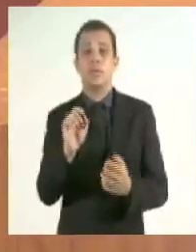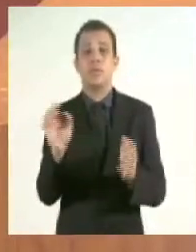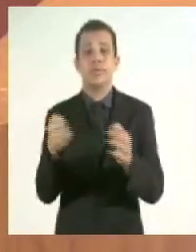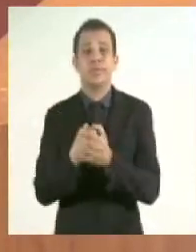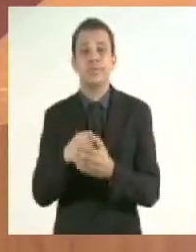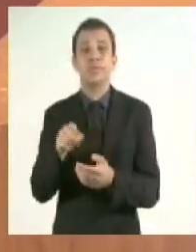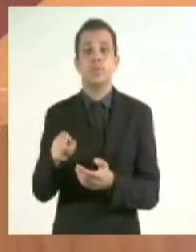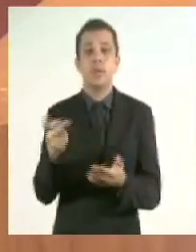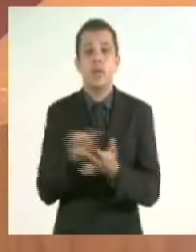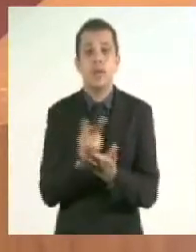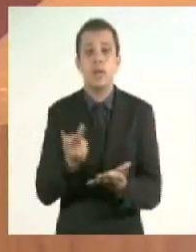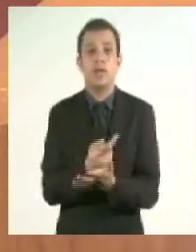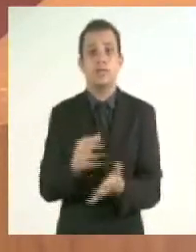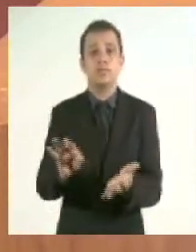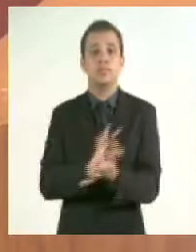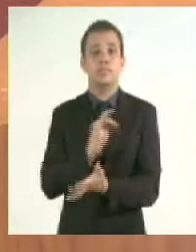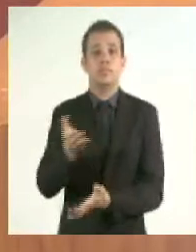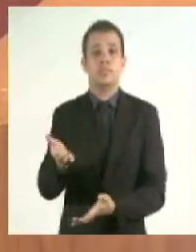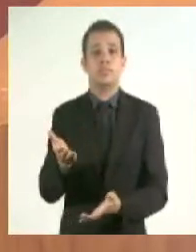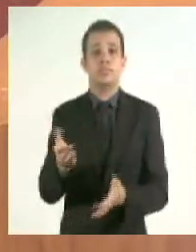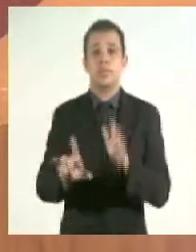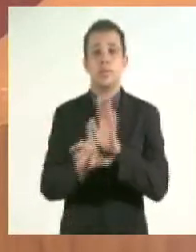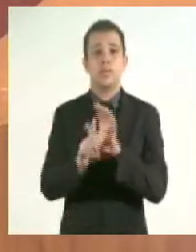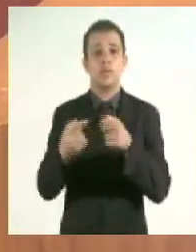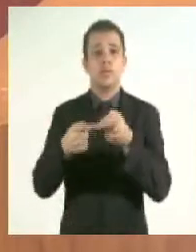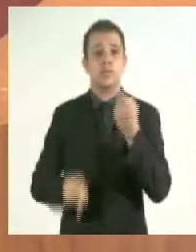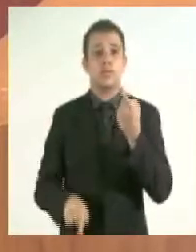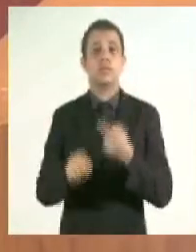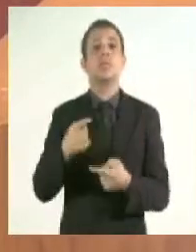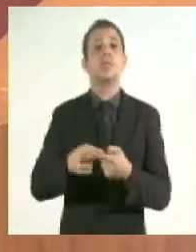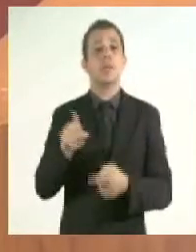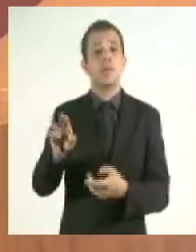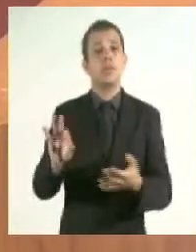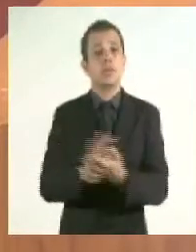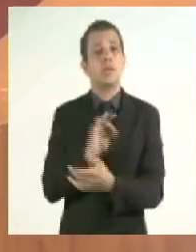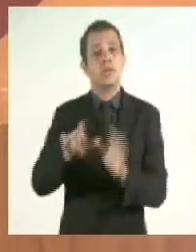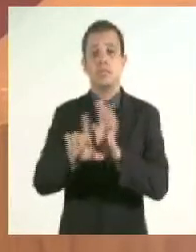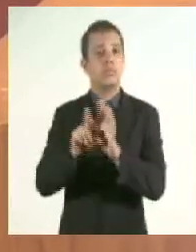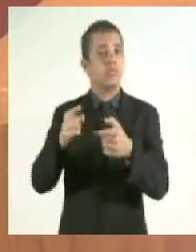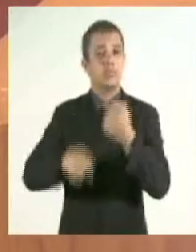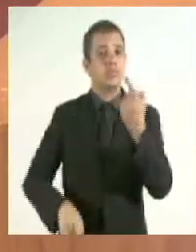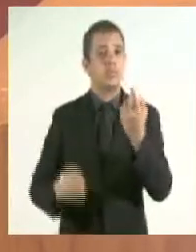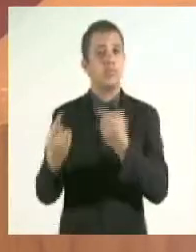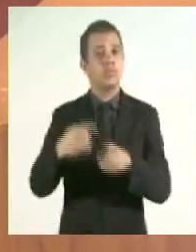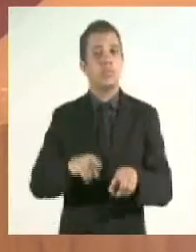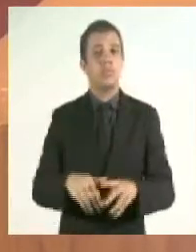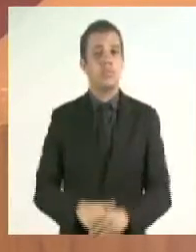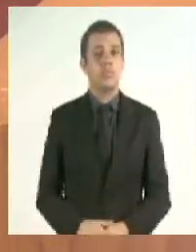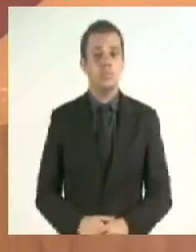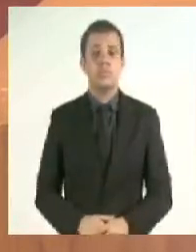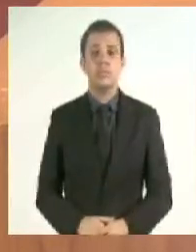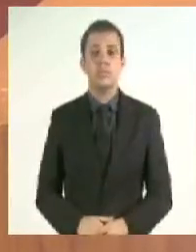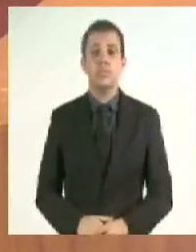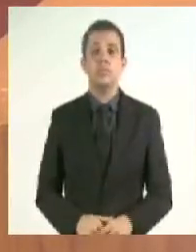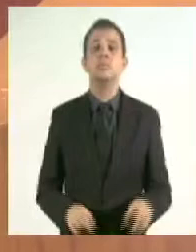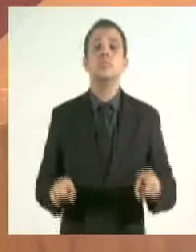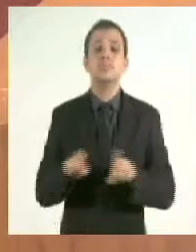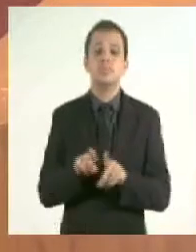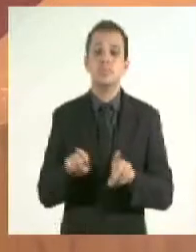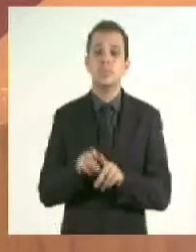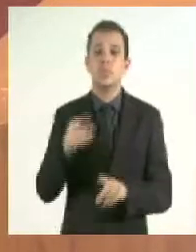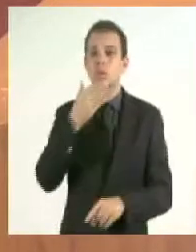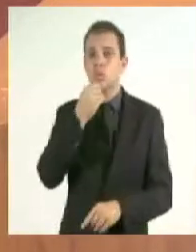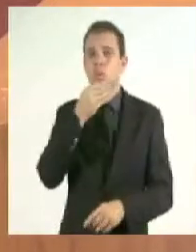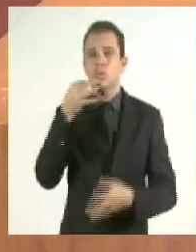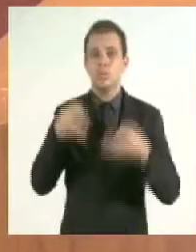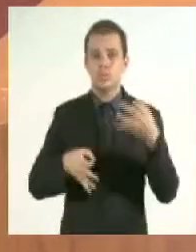ilegal. Porque esta foi uma contratação ilegal. Tanto que o juiz